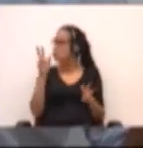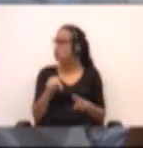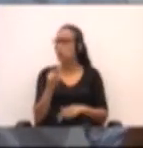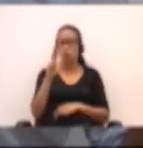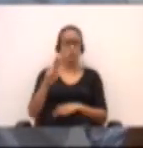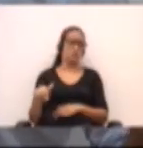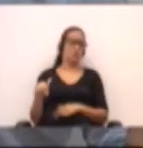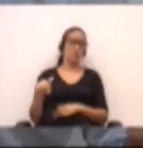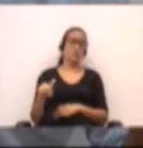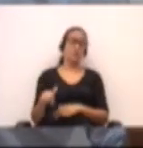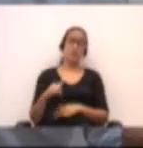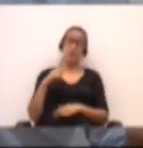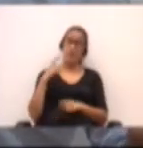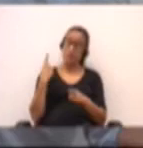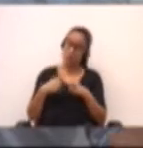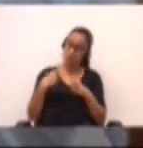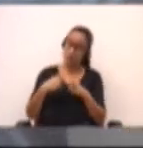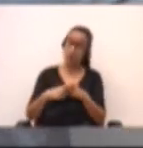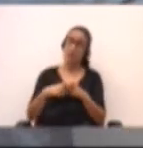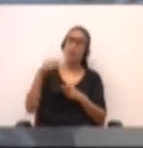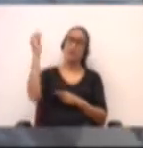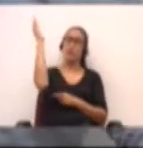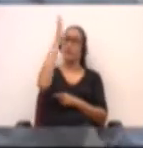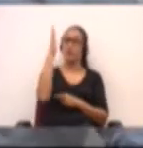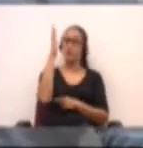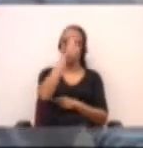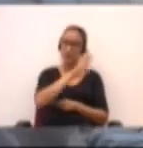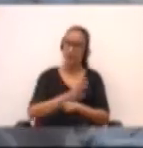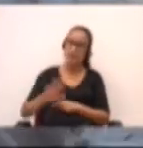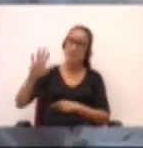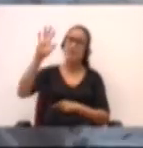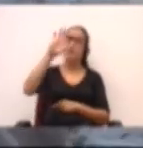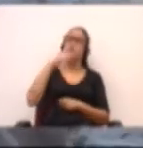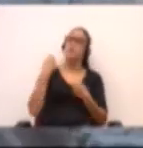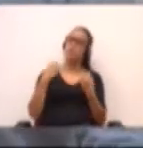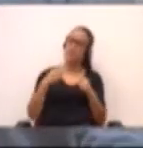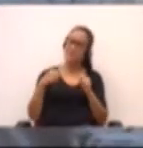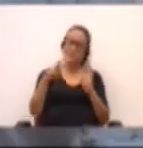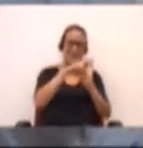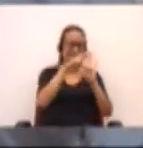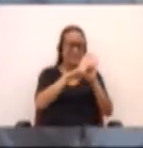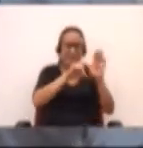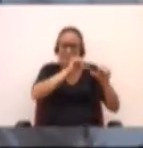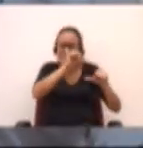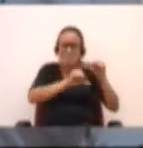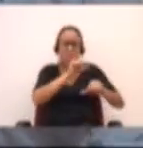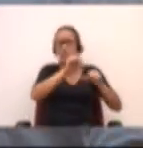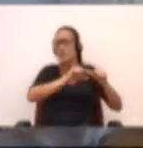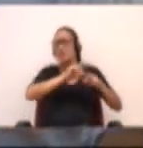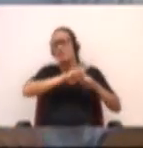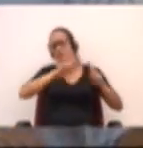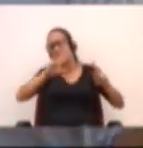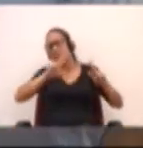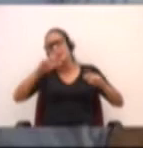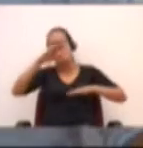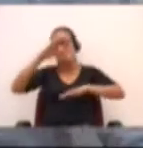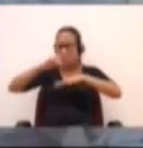desenvolver, há que se fazer uma reforma agrária estruturante no nosso país. Os países hoje de primeiro